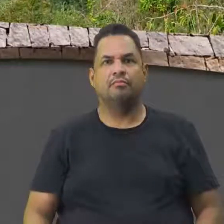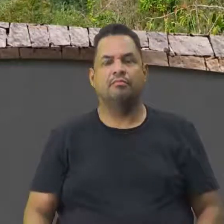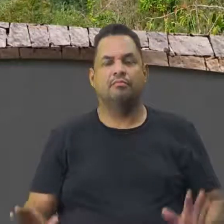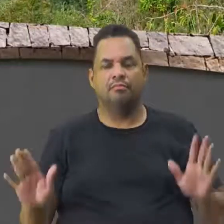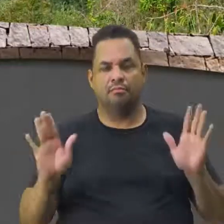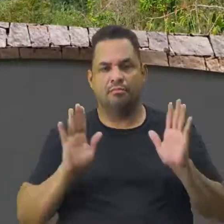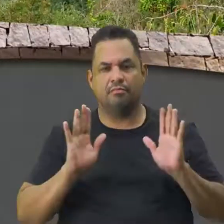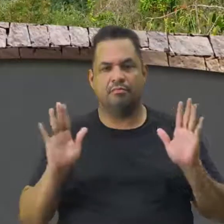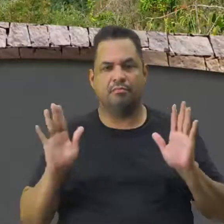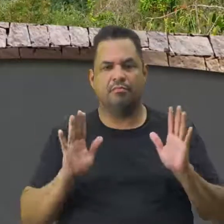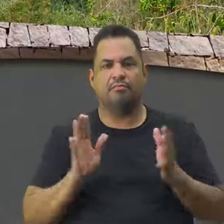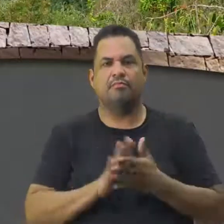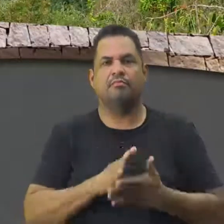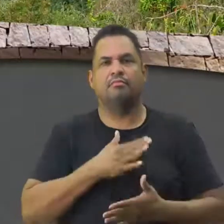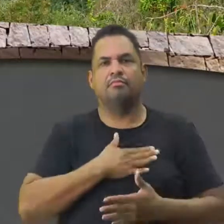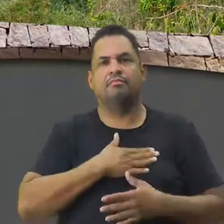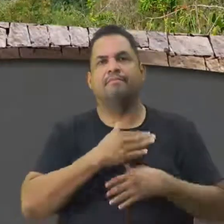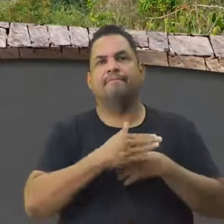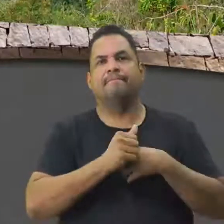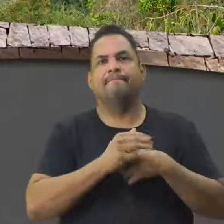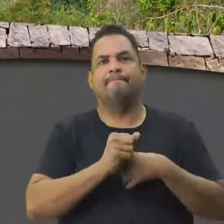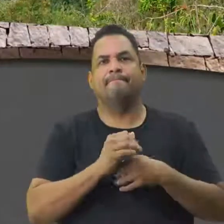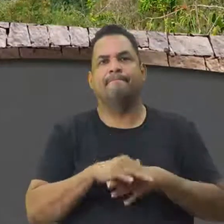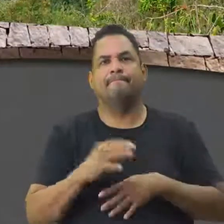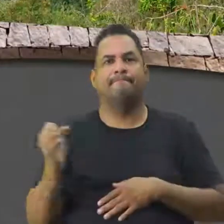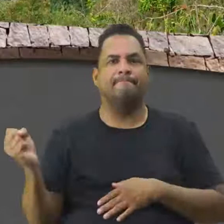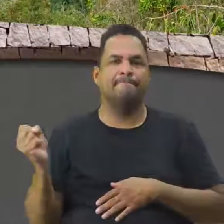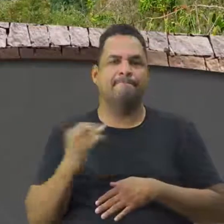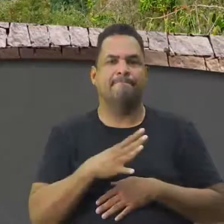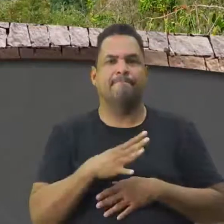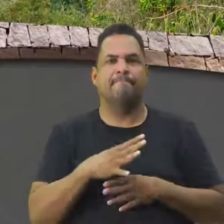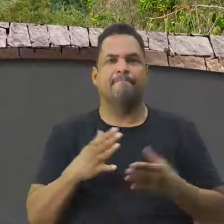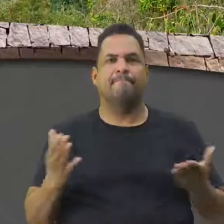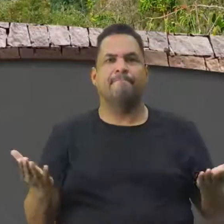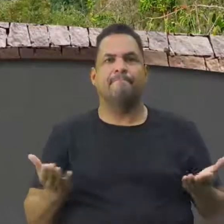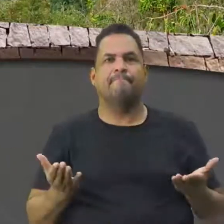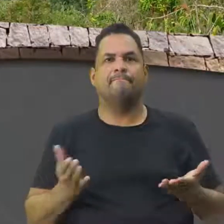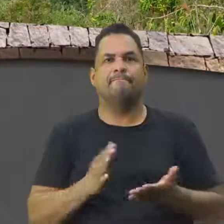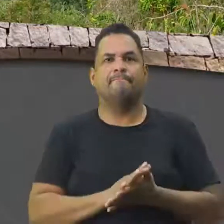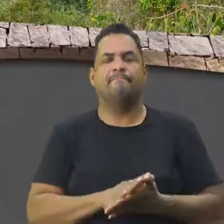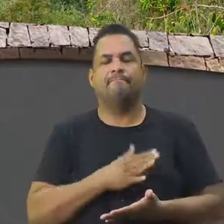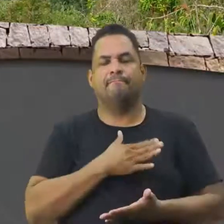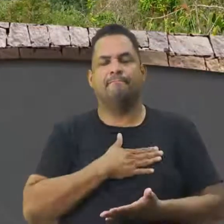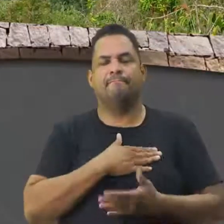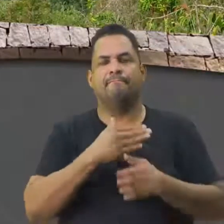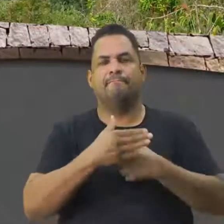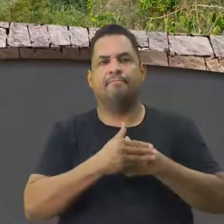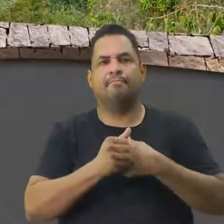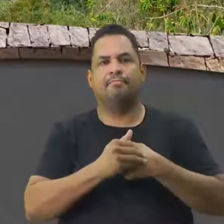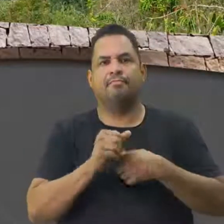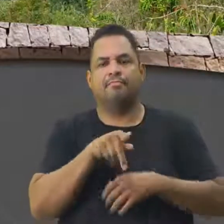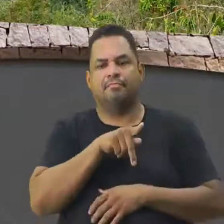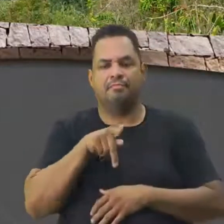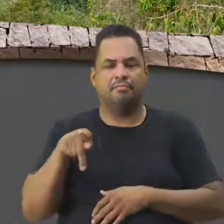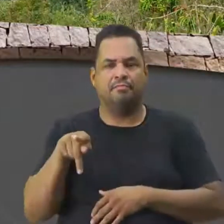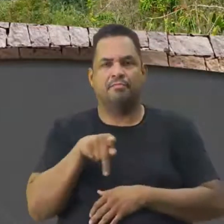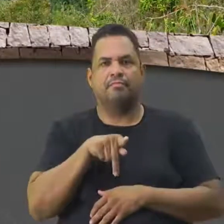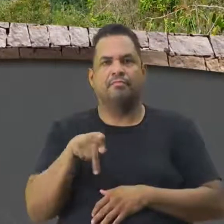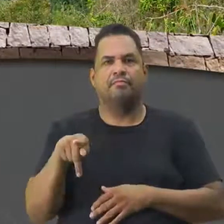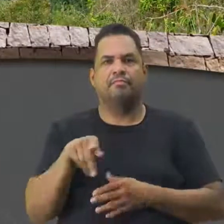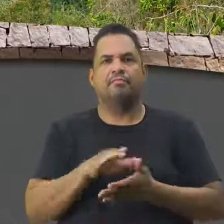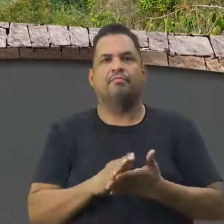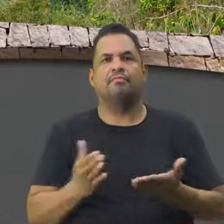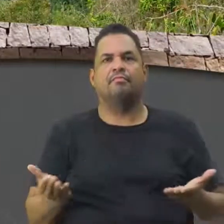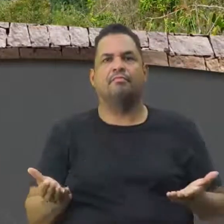Olá, meus queridos jovens, meus queridos professores, meus heróis,